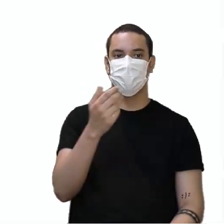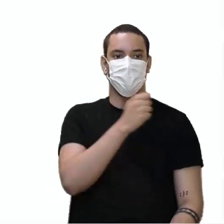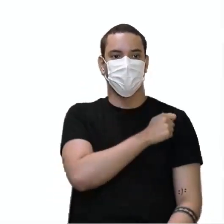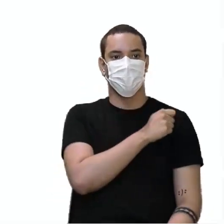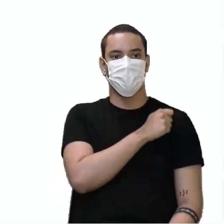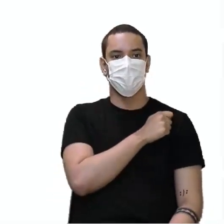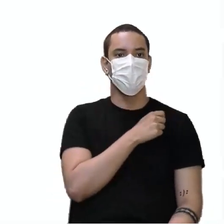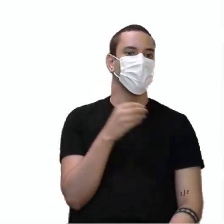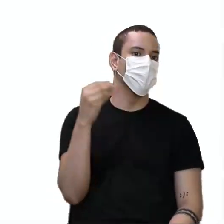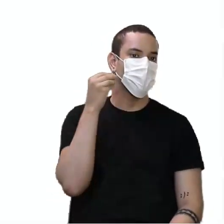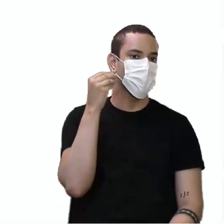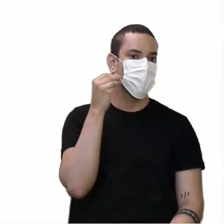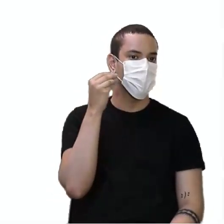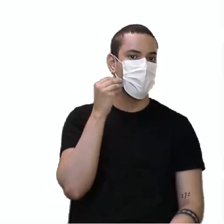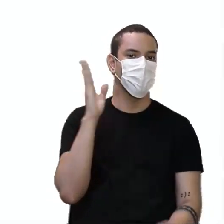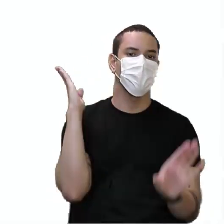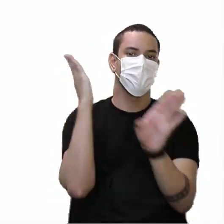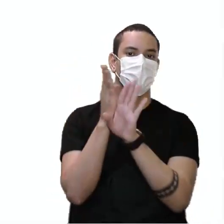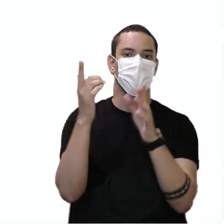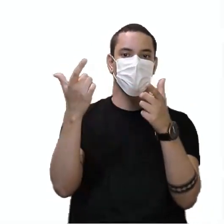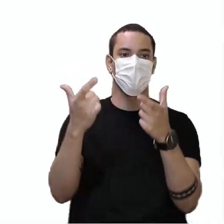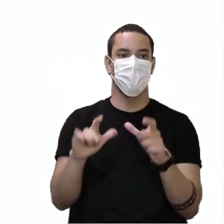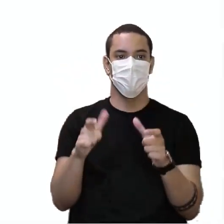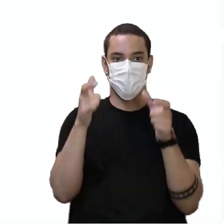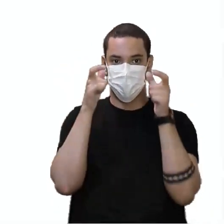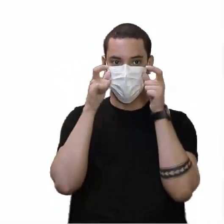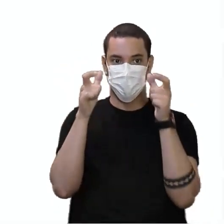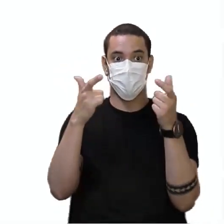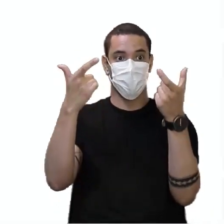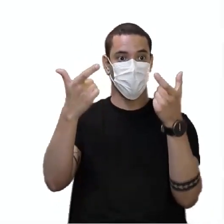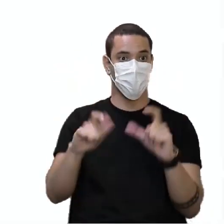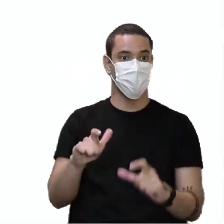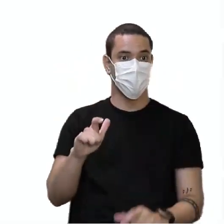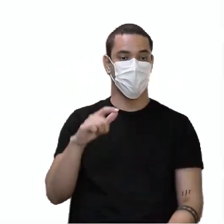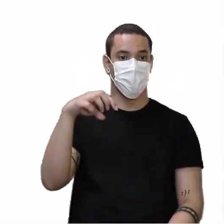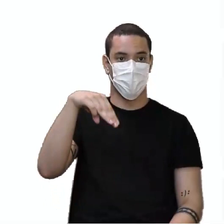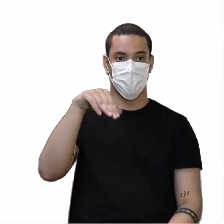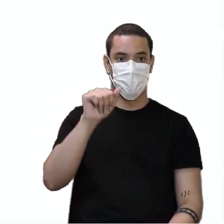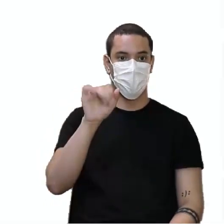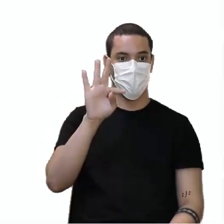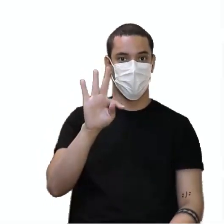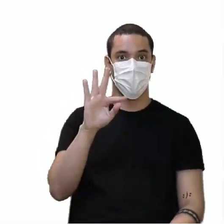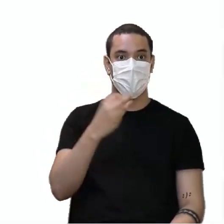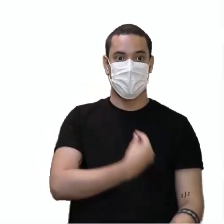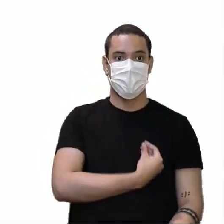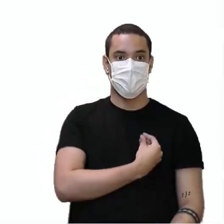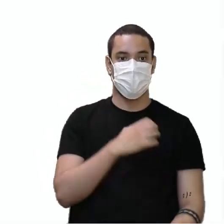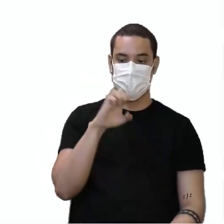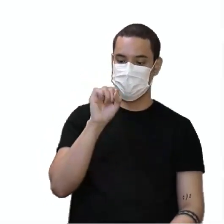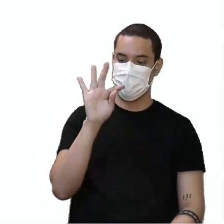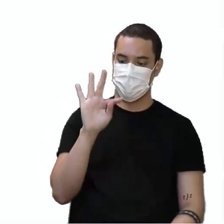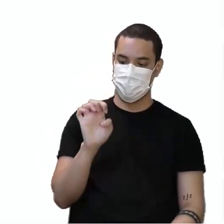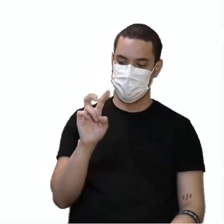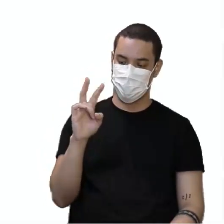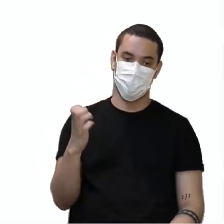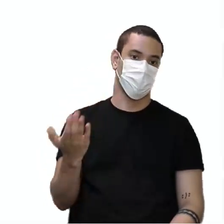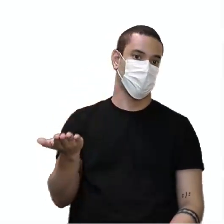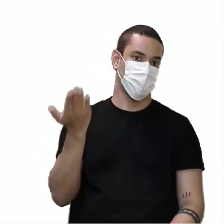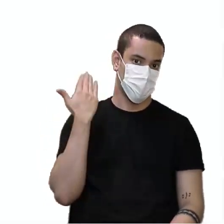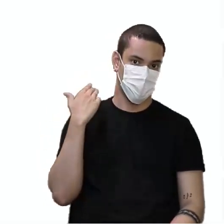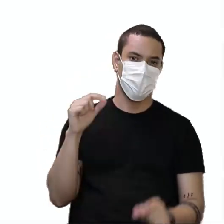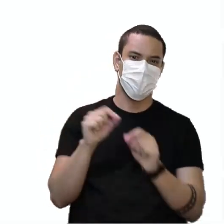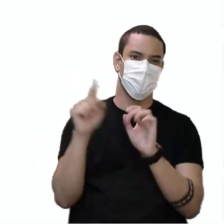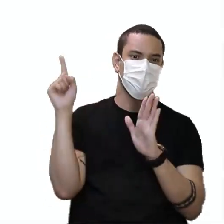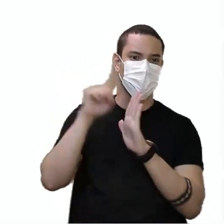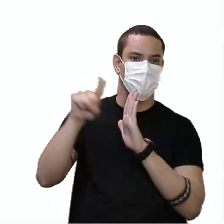que os alunos tentem adivinhar o lugar interessante onde Matt esteve. Até comentei isso, que elas vão